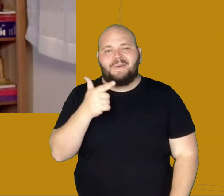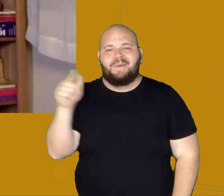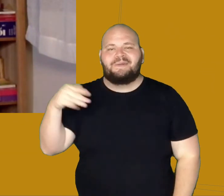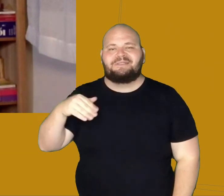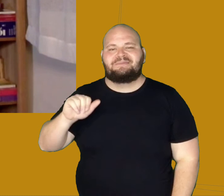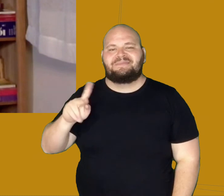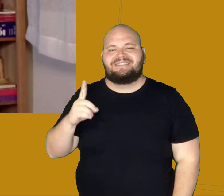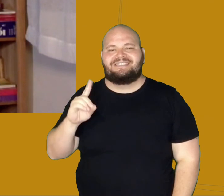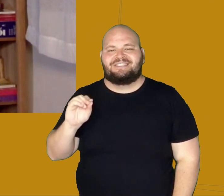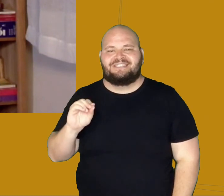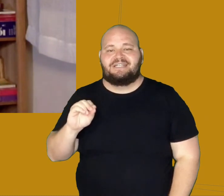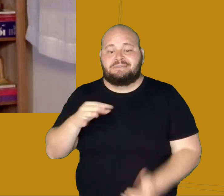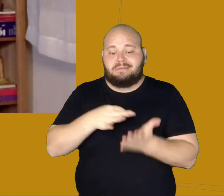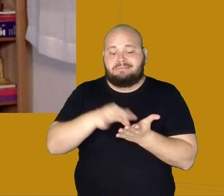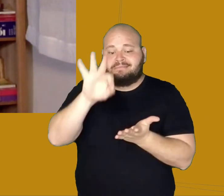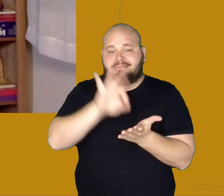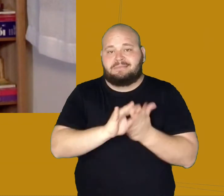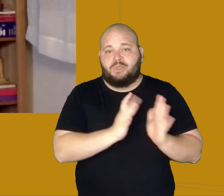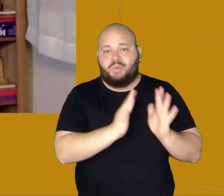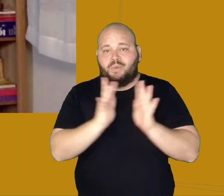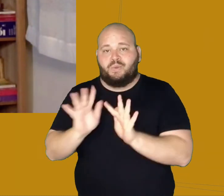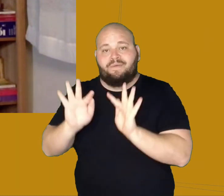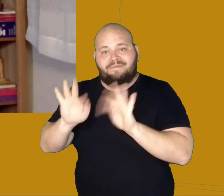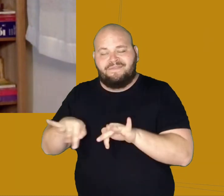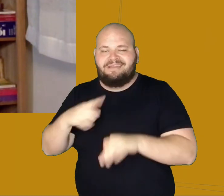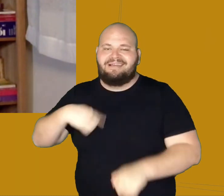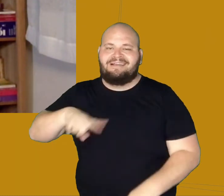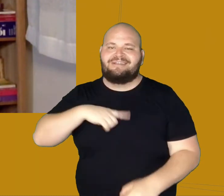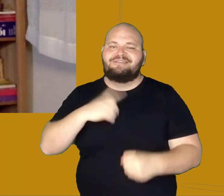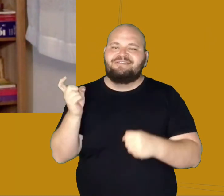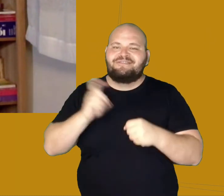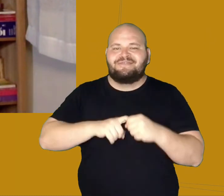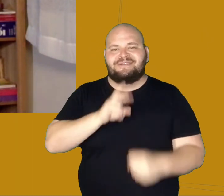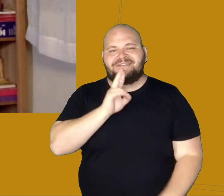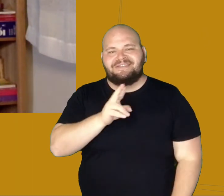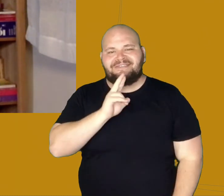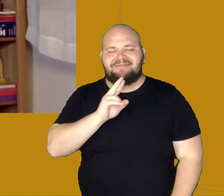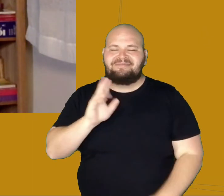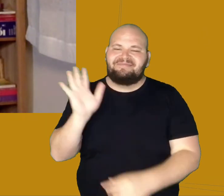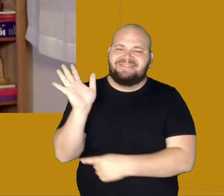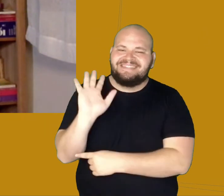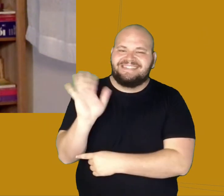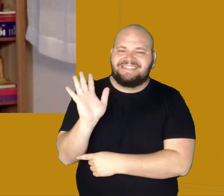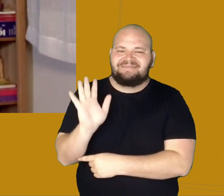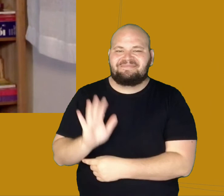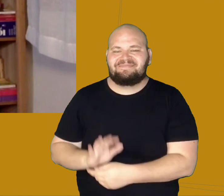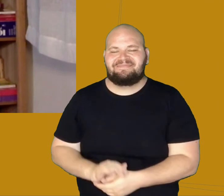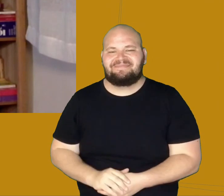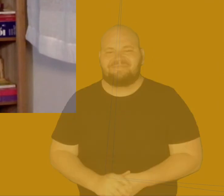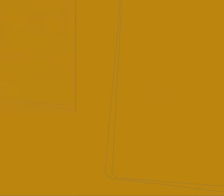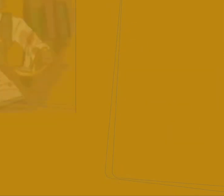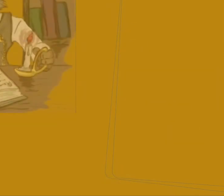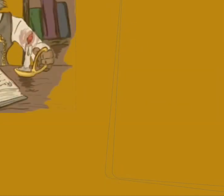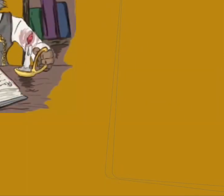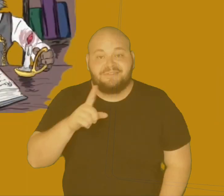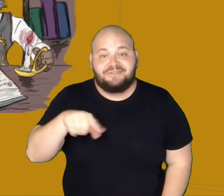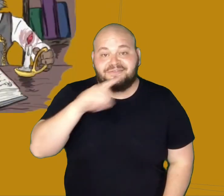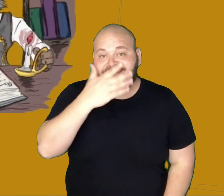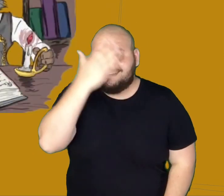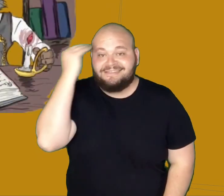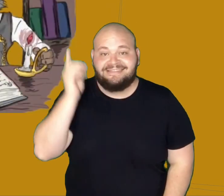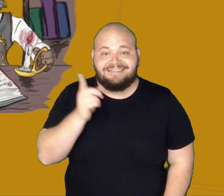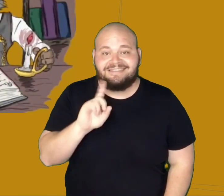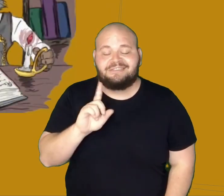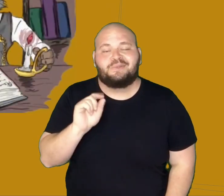em geral. Ao final da série Papéis Avulsos, voltaremos para responder suas perguntas. Até lá!